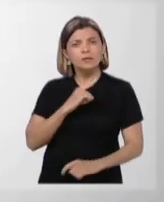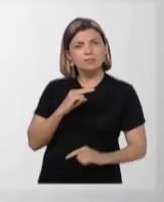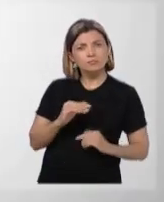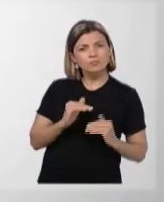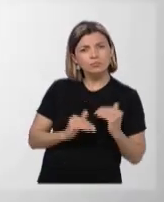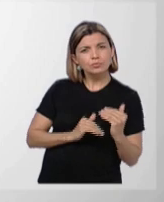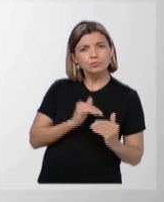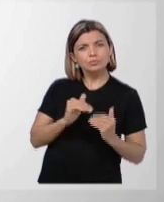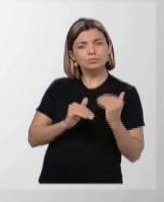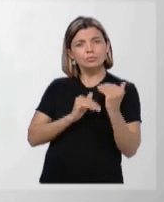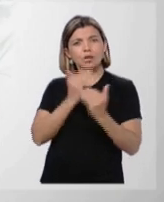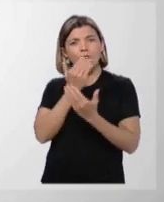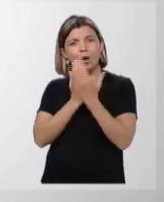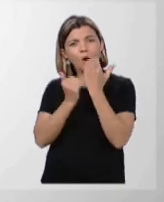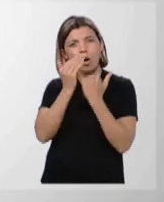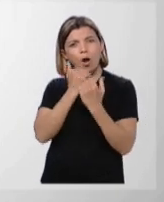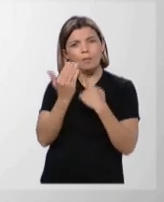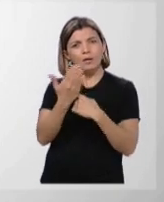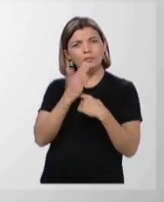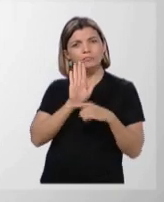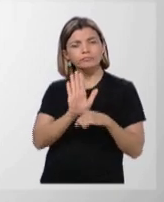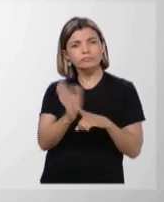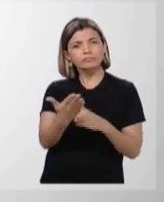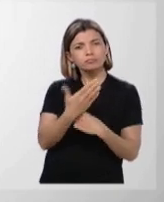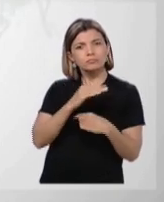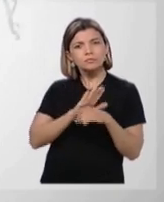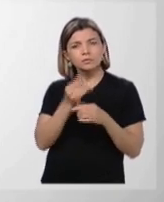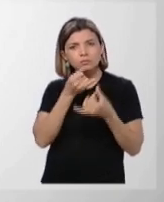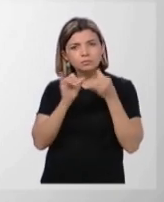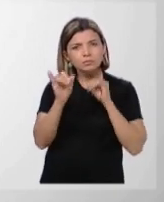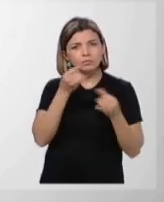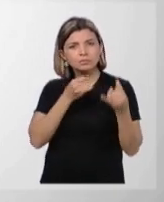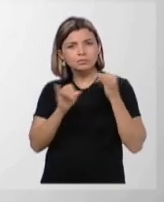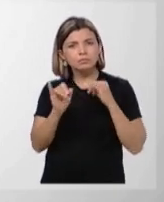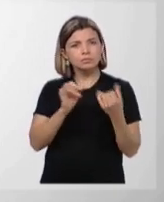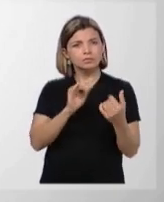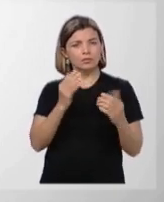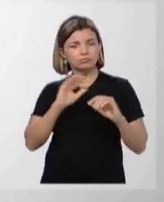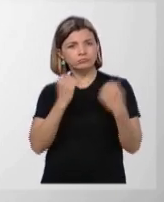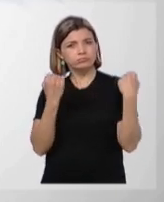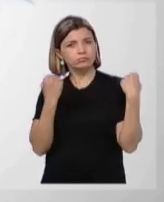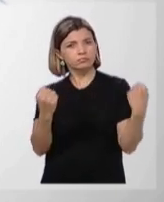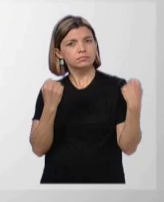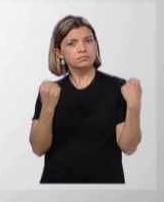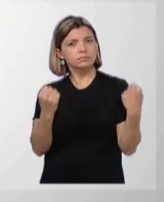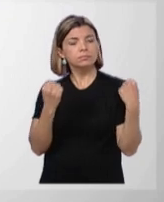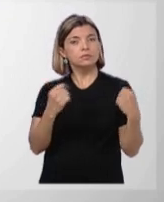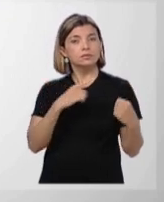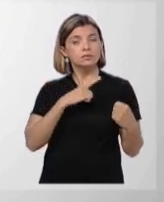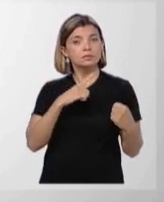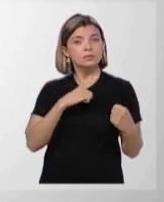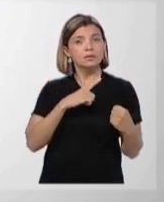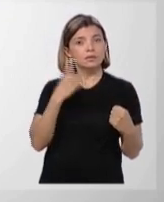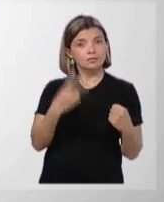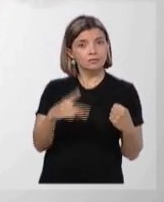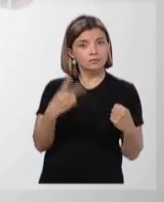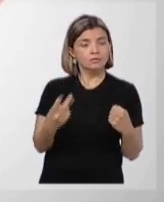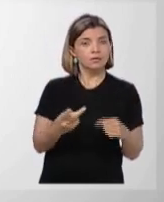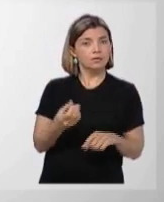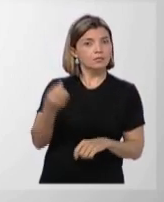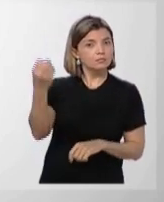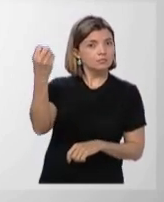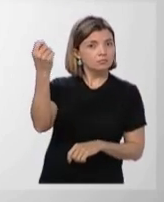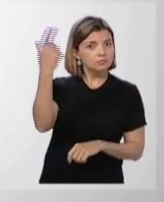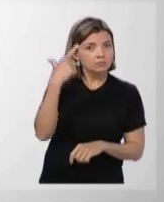Chamamos de cadeia alimentar a sequência de organismos pela qual flui a energia inicialmente obtida pelos